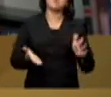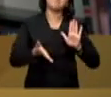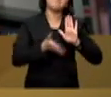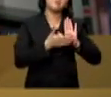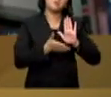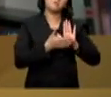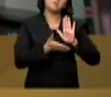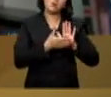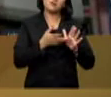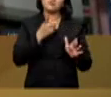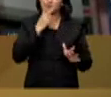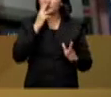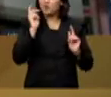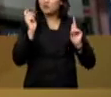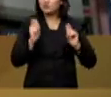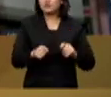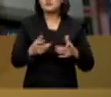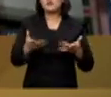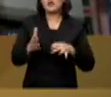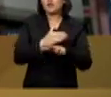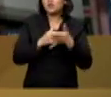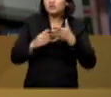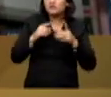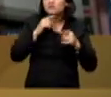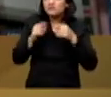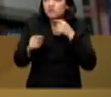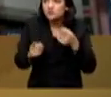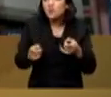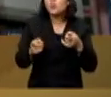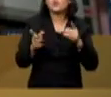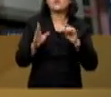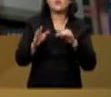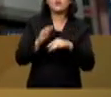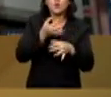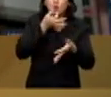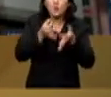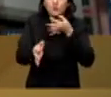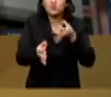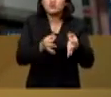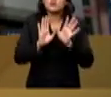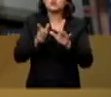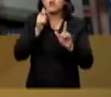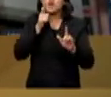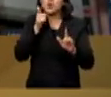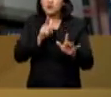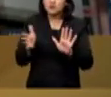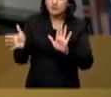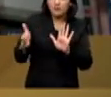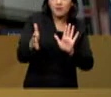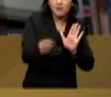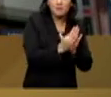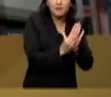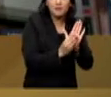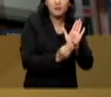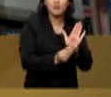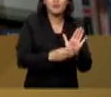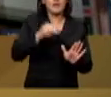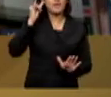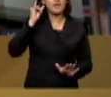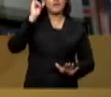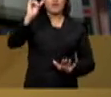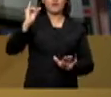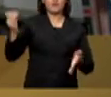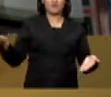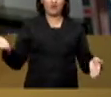senhores ministros, traduzir as dúvidas e esclarecer e evitar demandas para dar